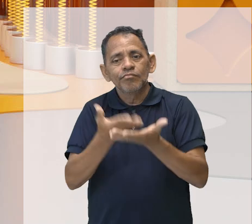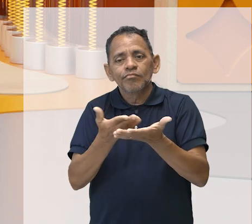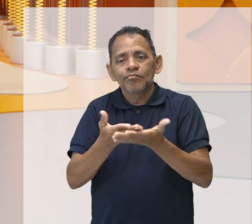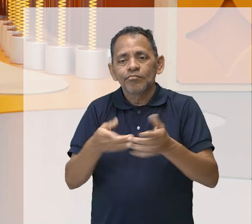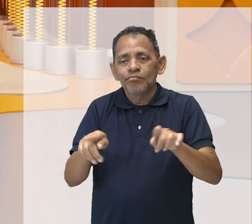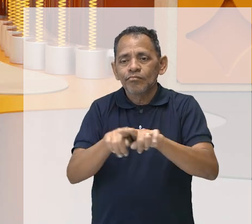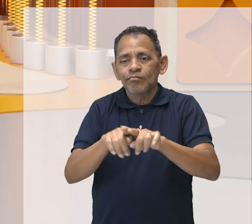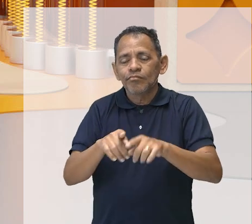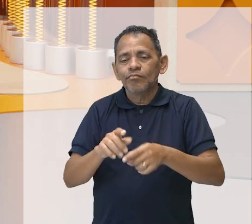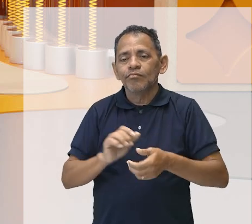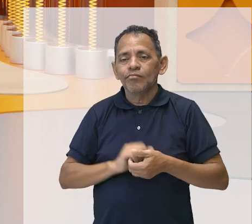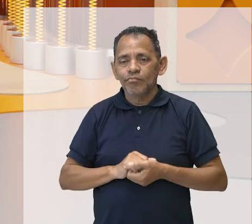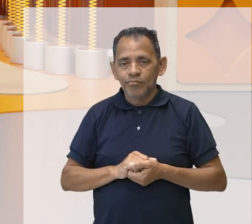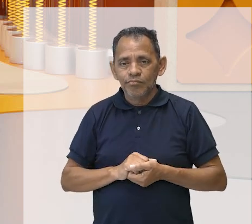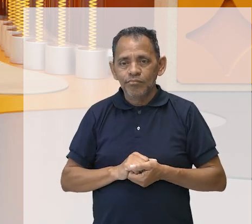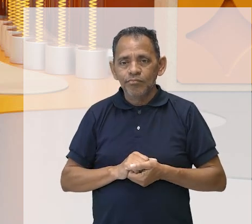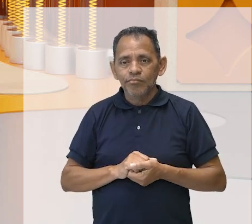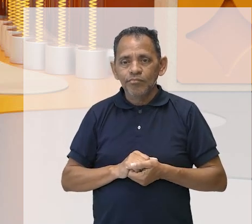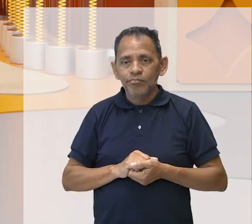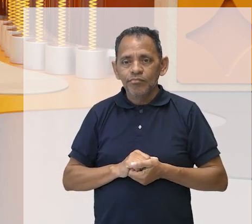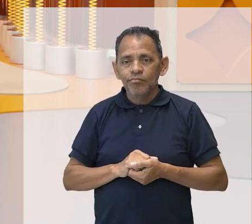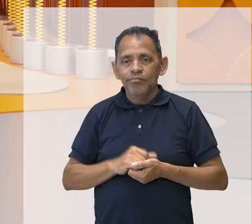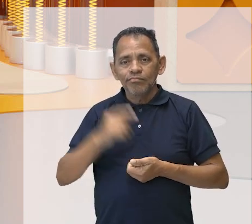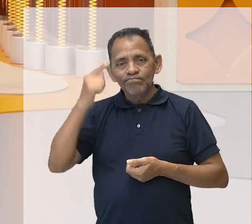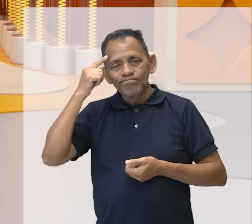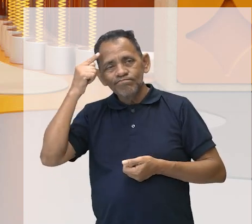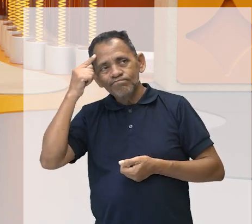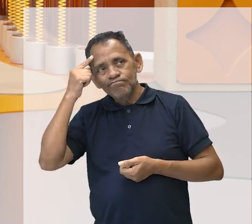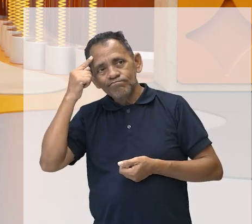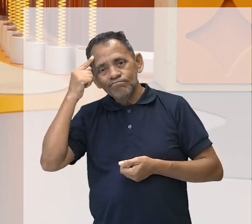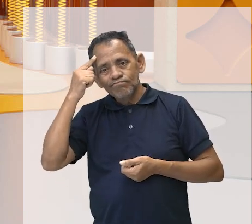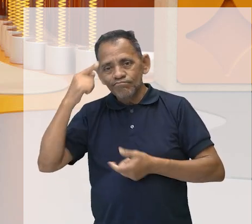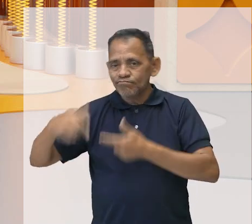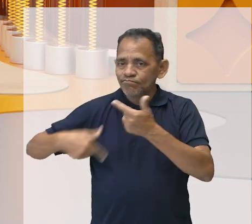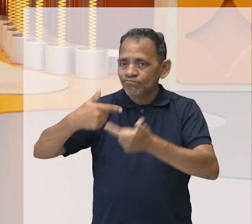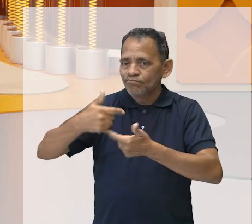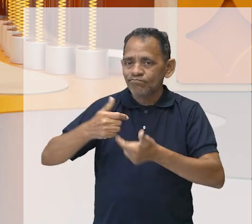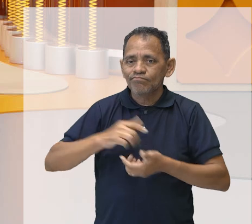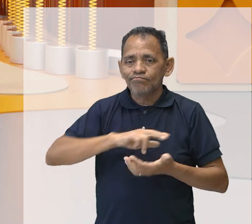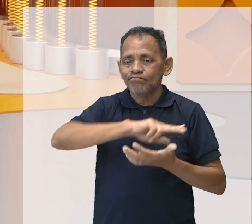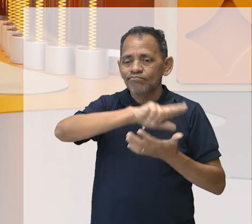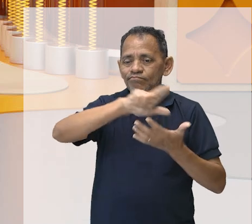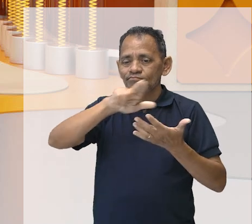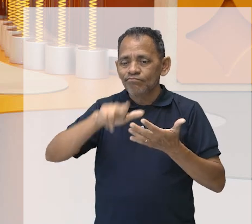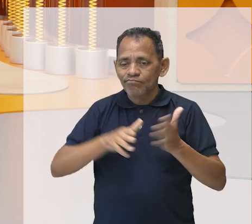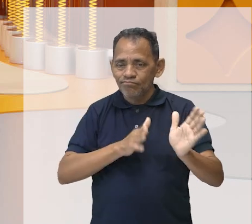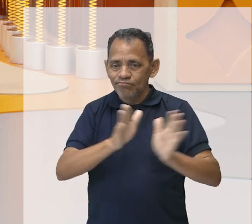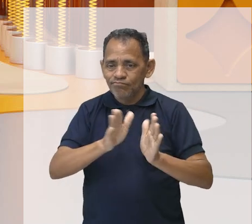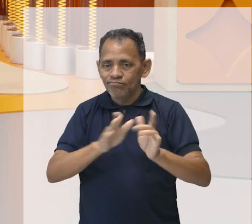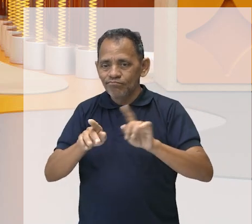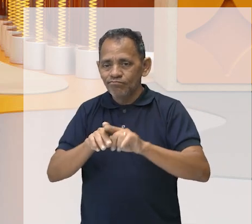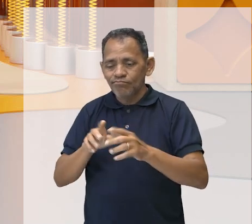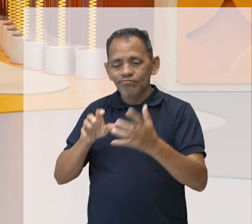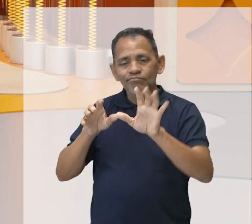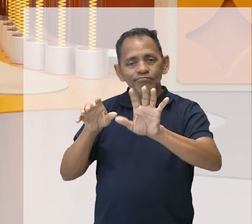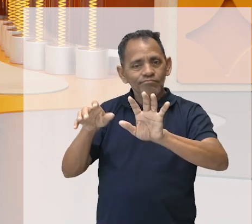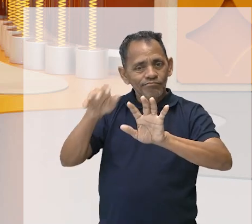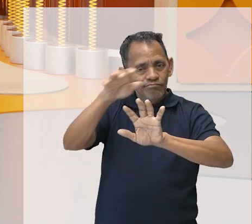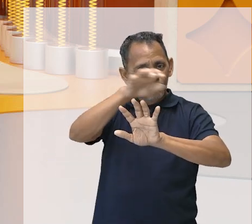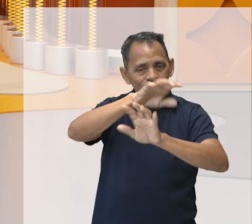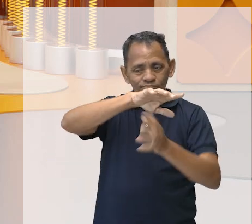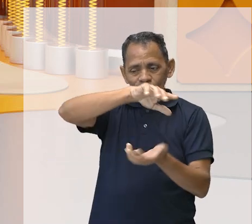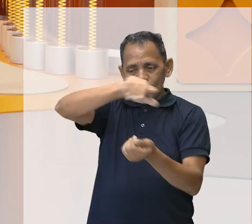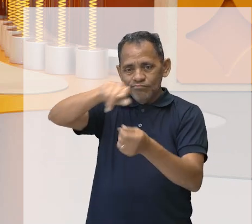gente, sobre a concepção de trabalho nas diversas épocas e também em distintas regiões do mundo,